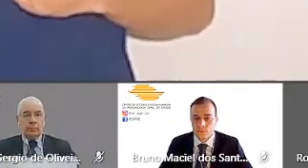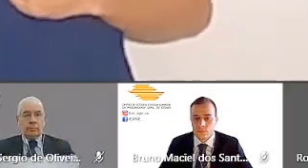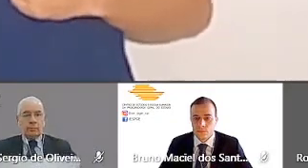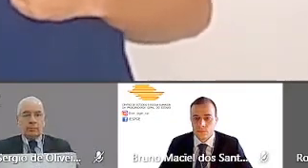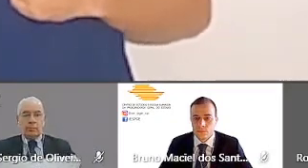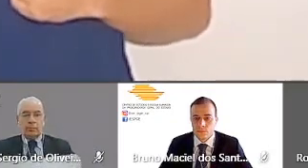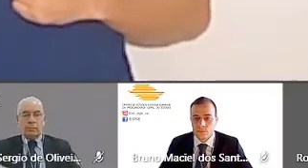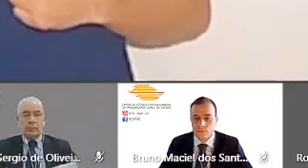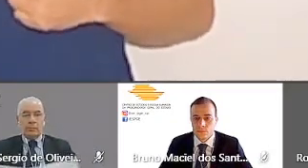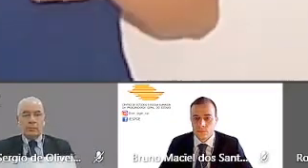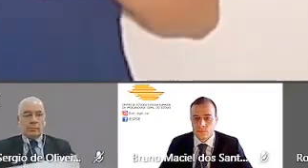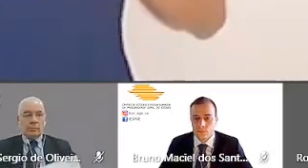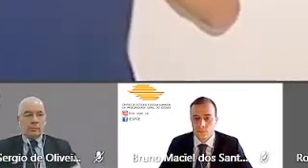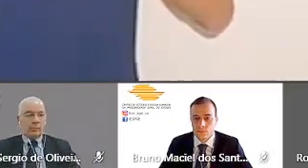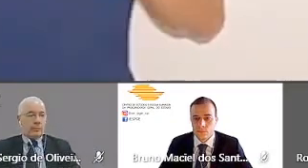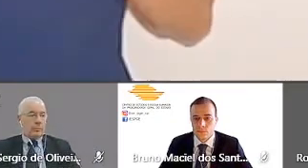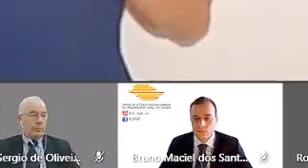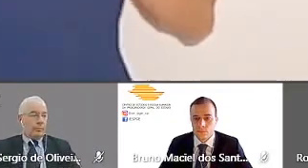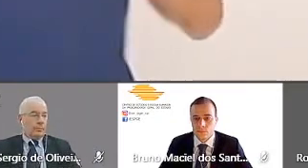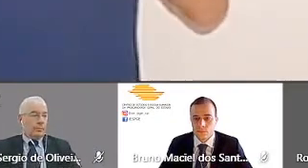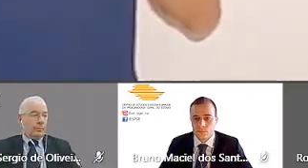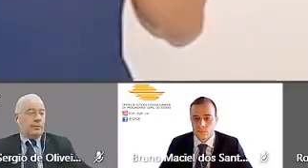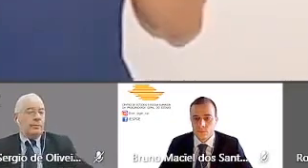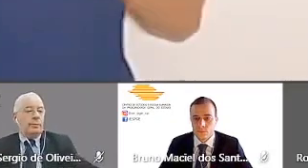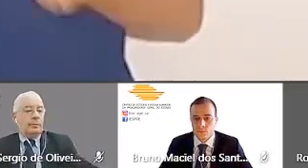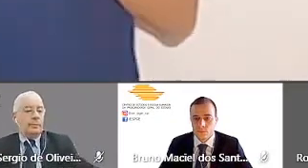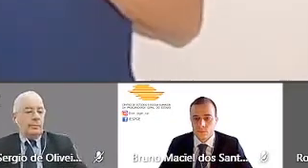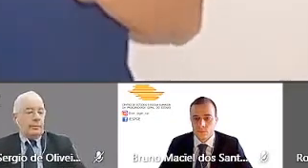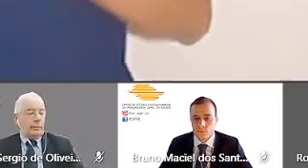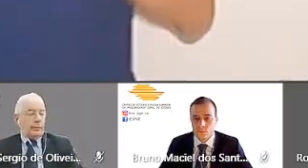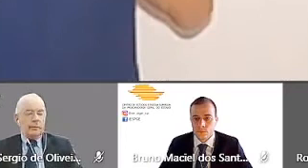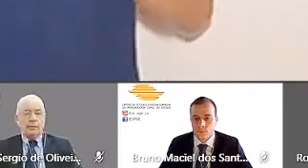encaminharei aos palestrantes aqui pelo Teams.